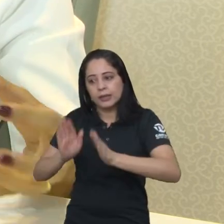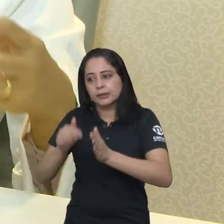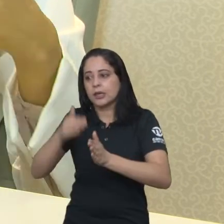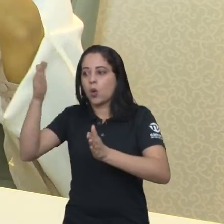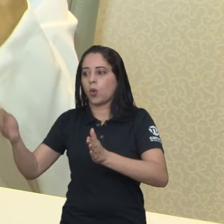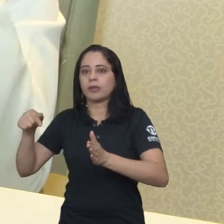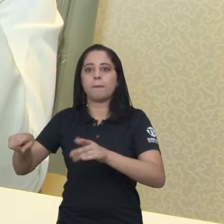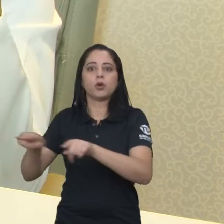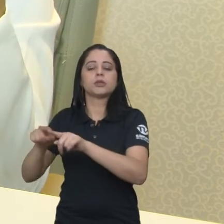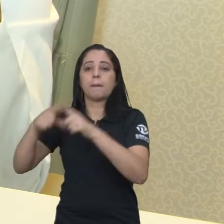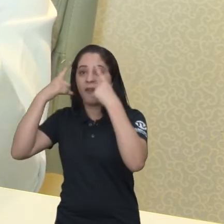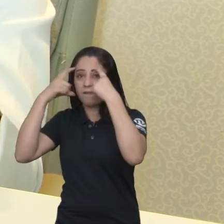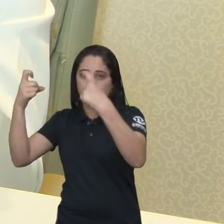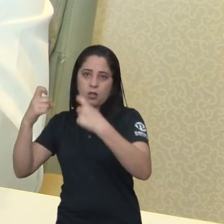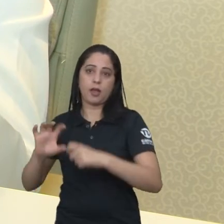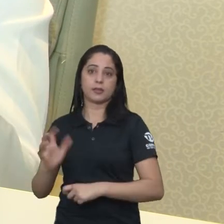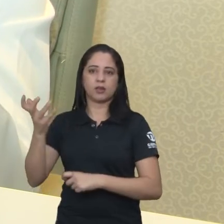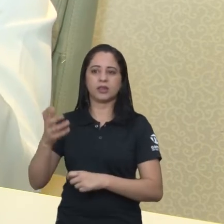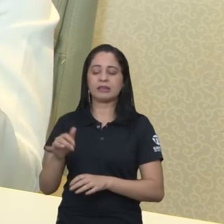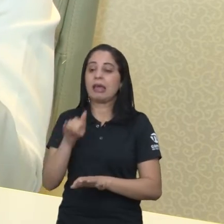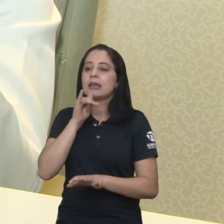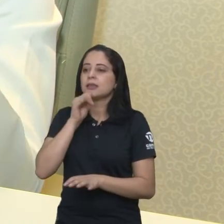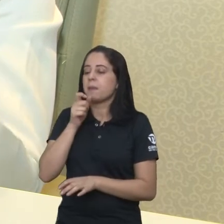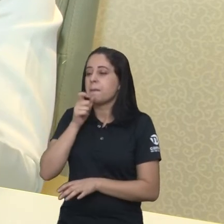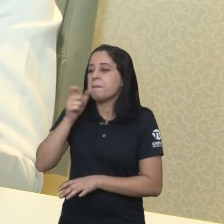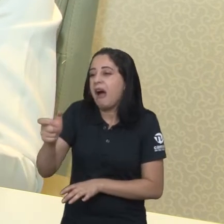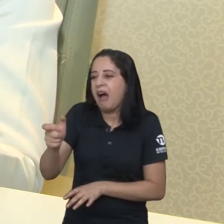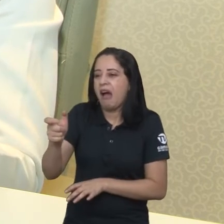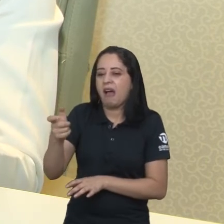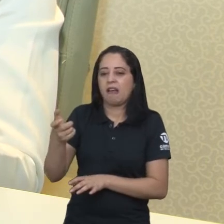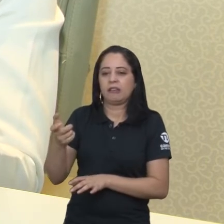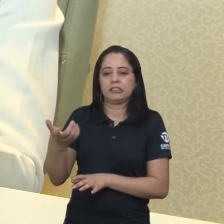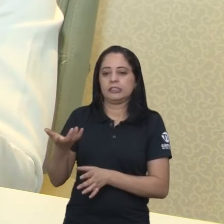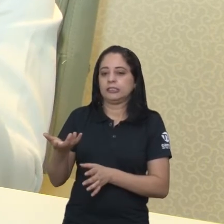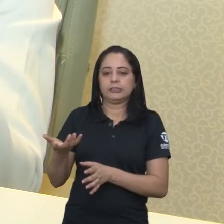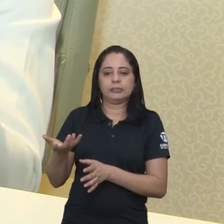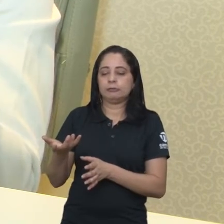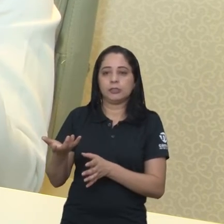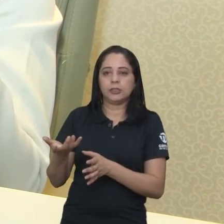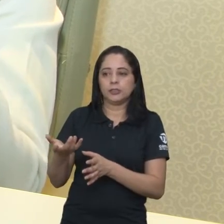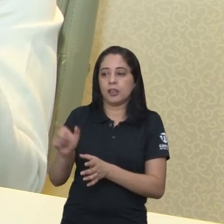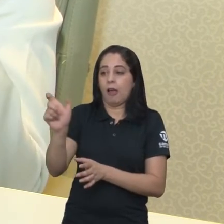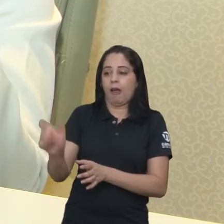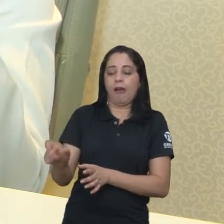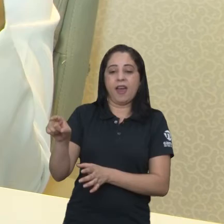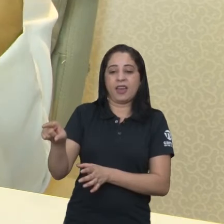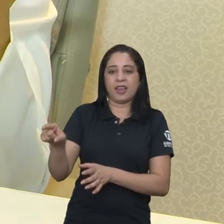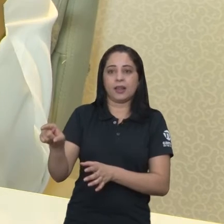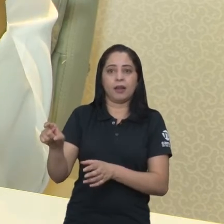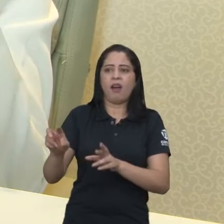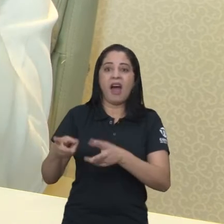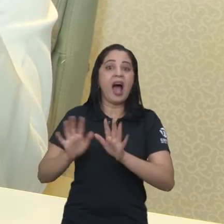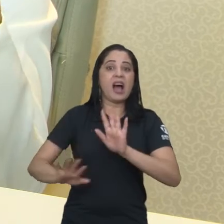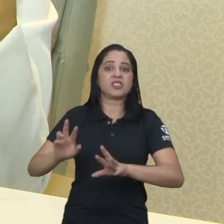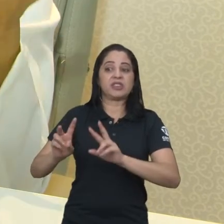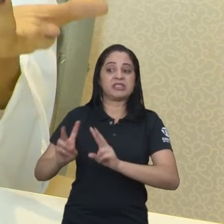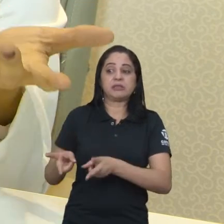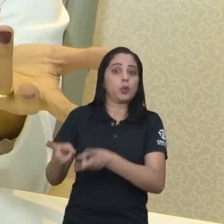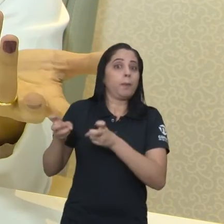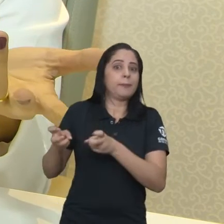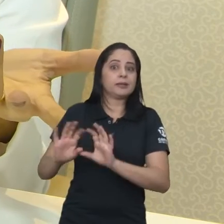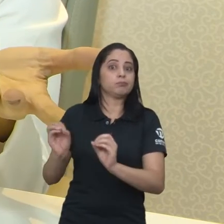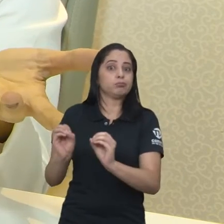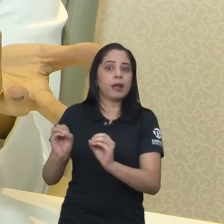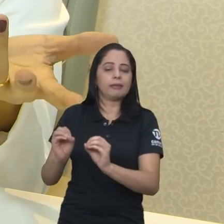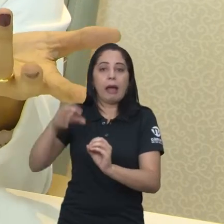vezes, uma palavra que você fala para aquela mulher, e às vezes ela até nem percebe que é uma